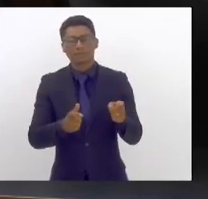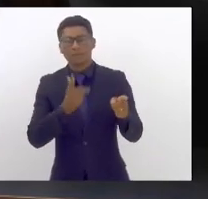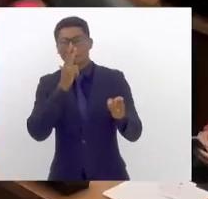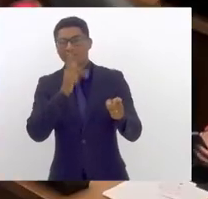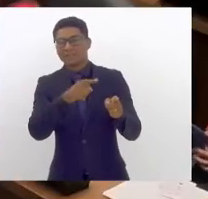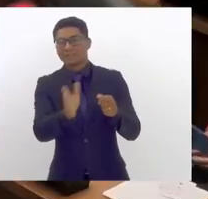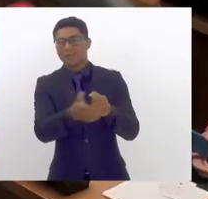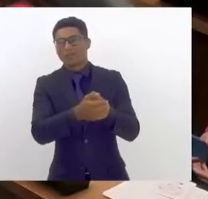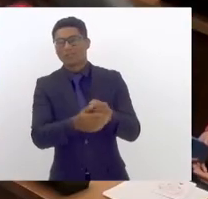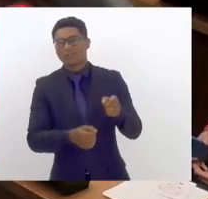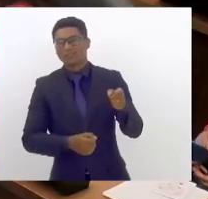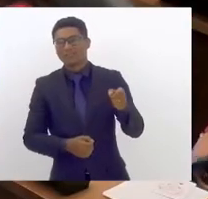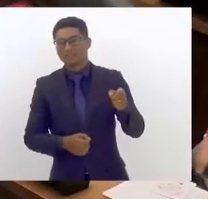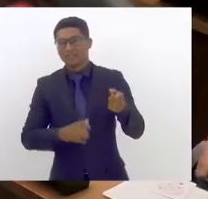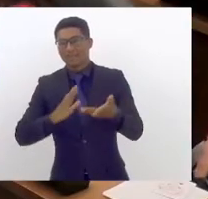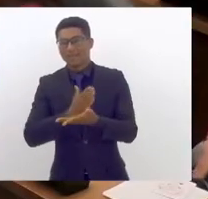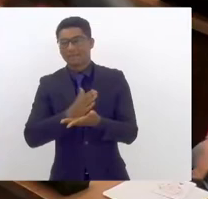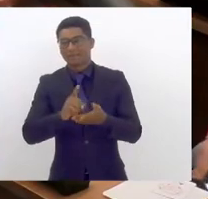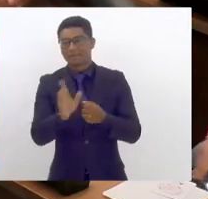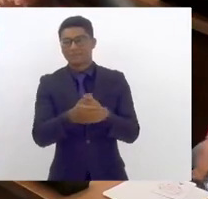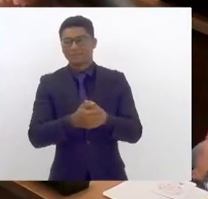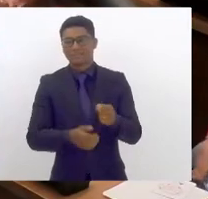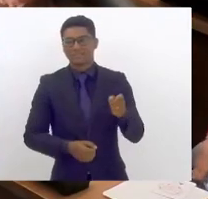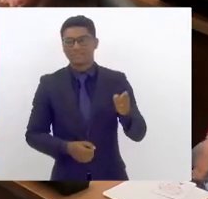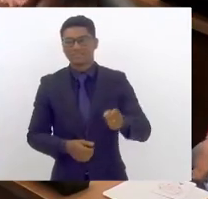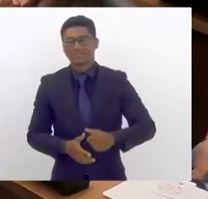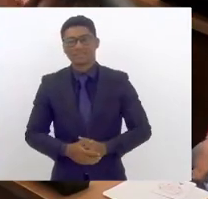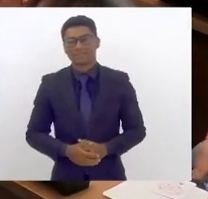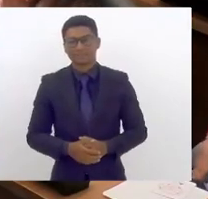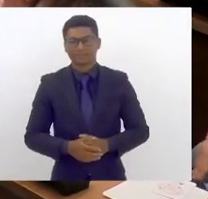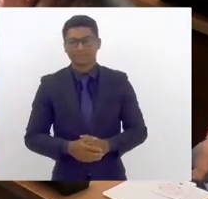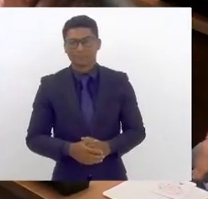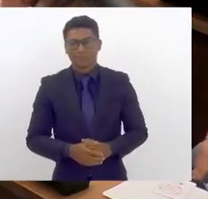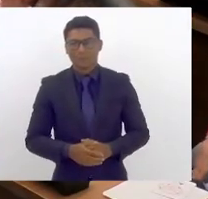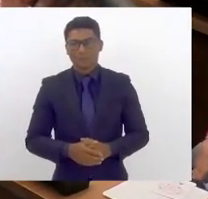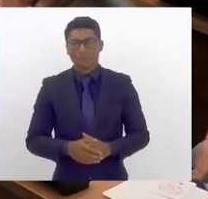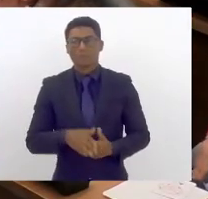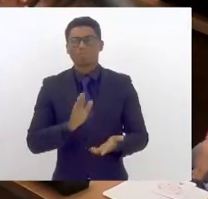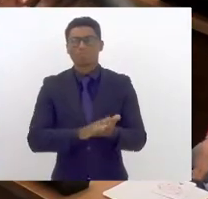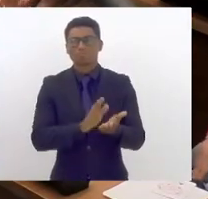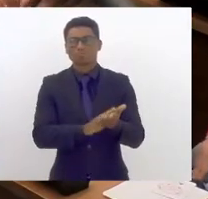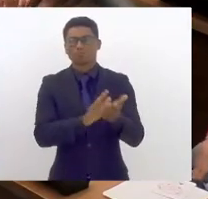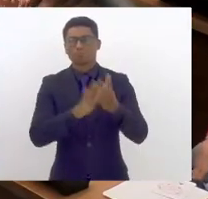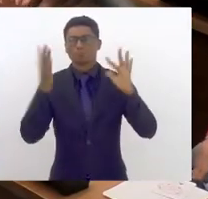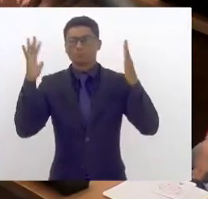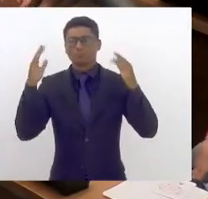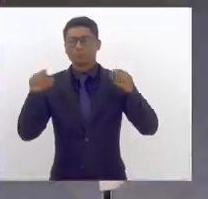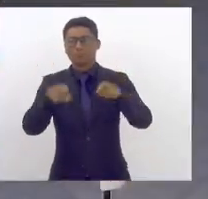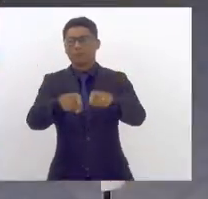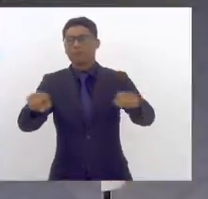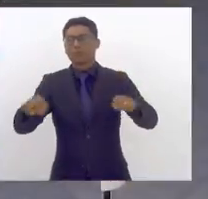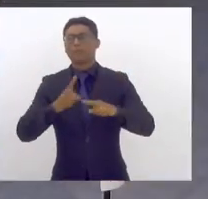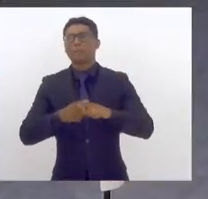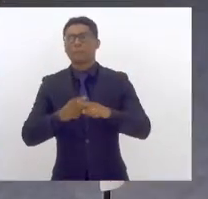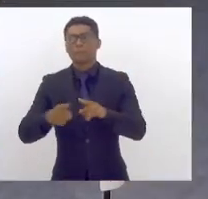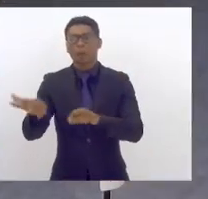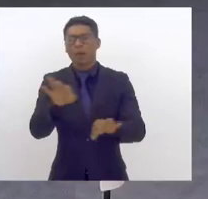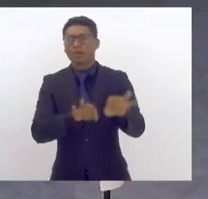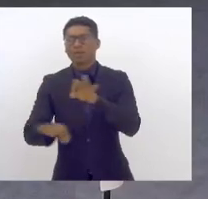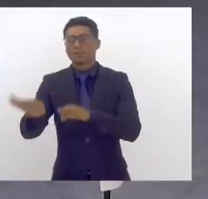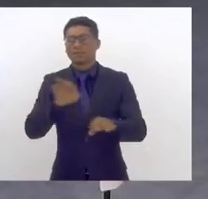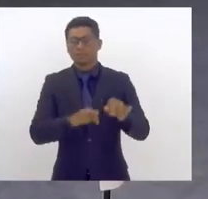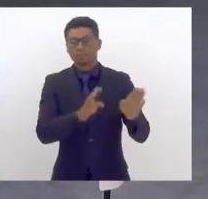escondidinhas algumas é ali ó parabéns a vocês por toda organização por todo